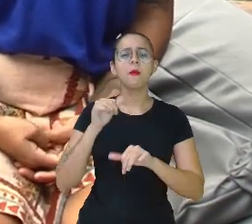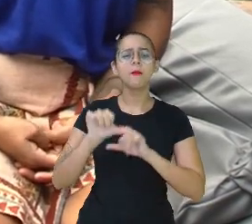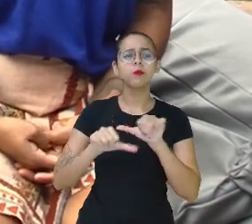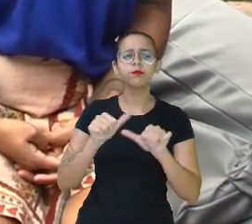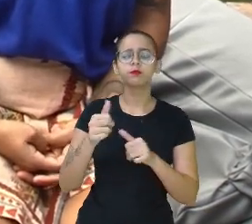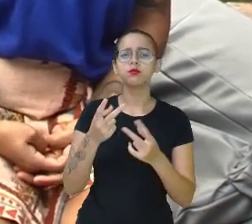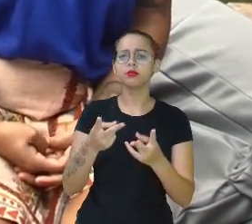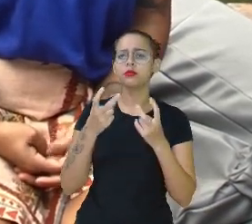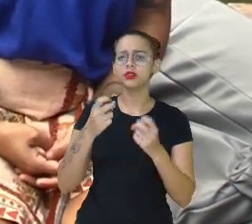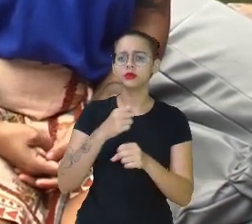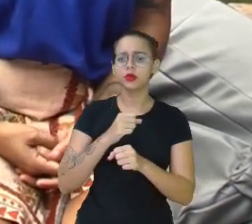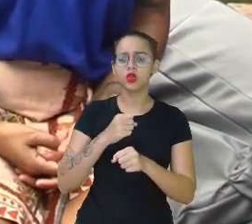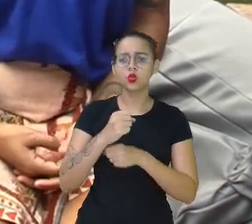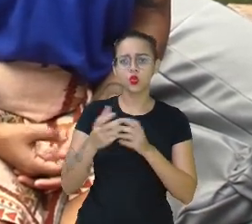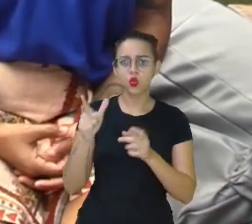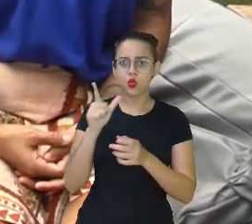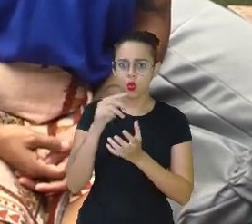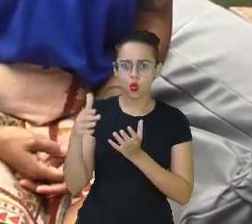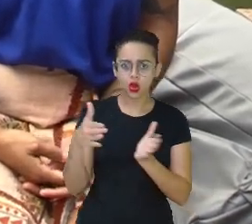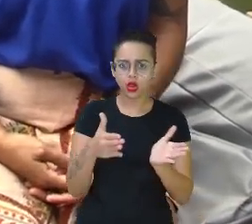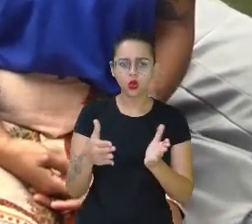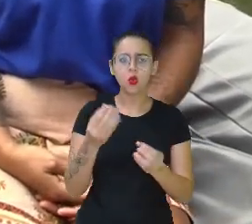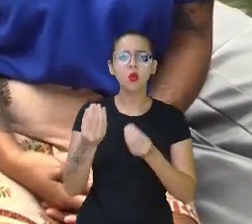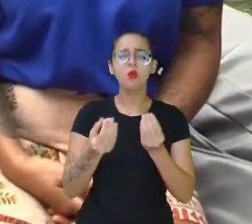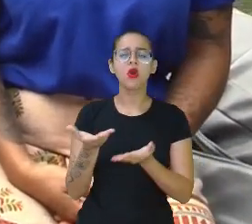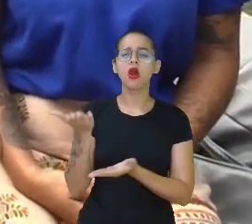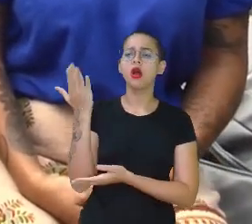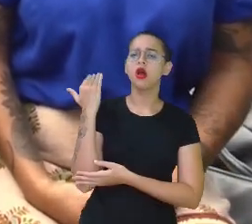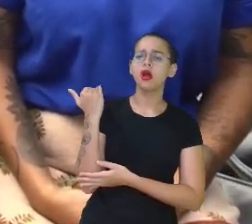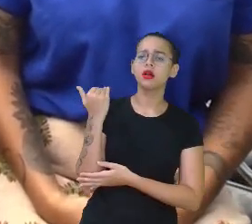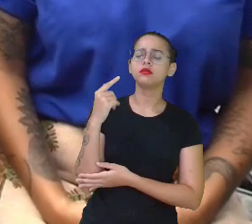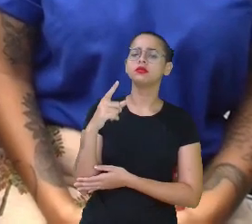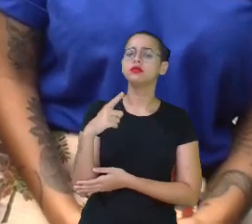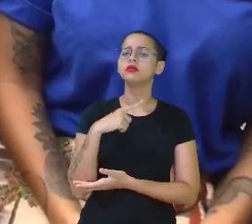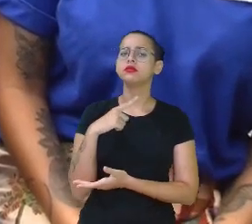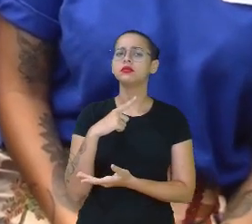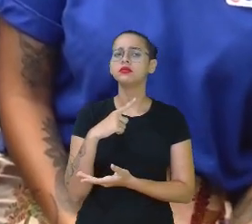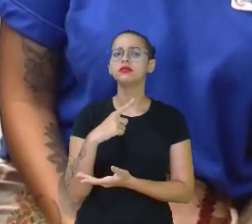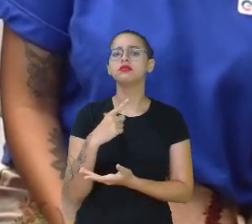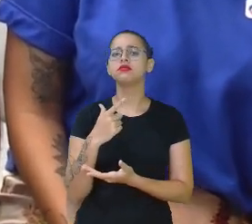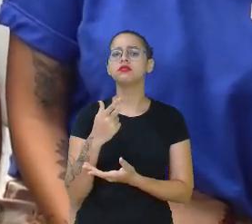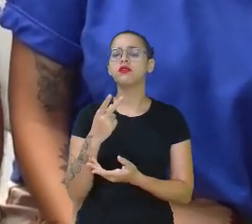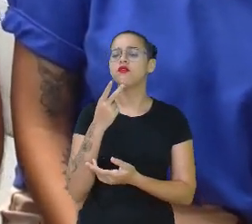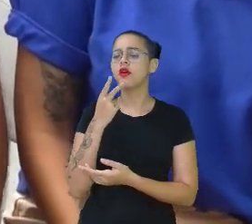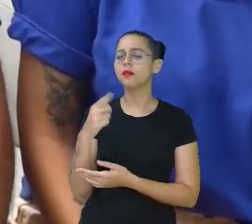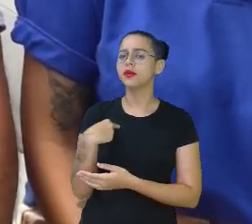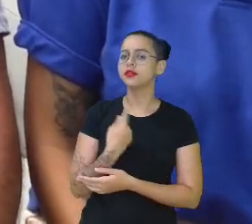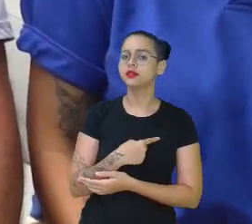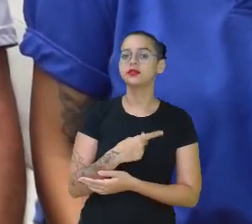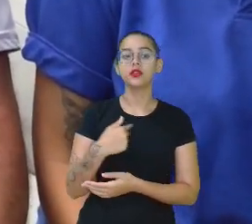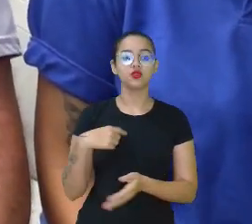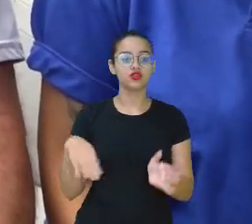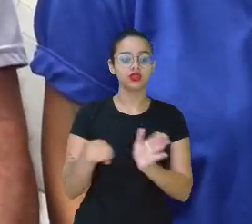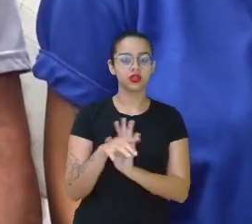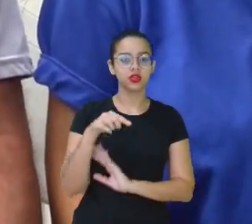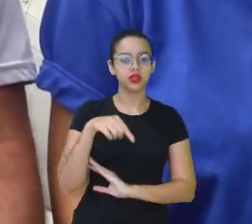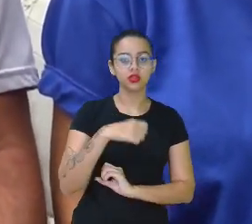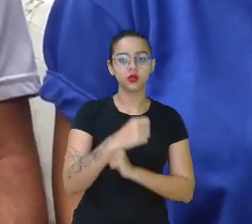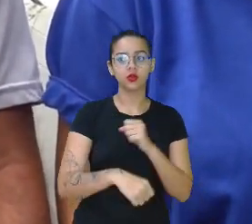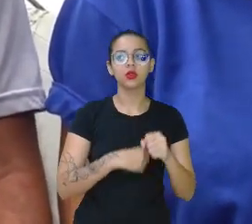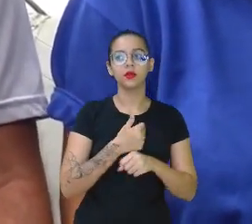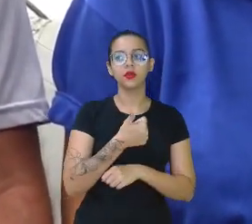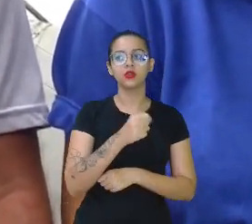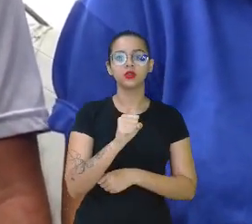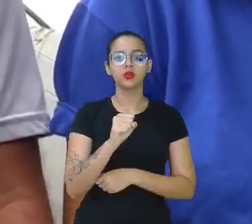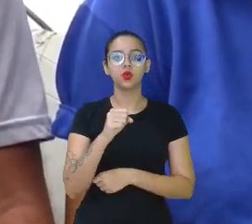senhor viu no Rio, assim? Quais as mudanças de como era antes? O senhor tem como Eu cheguei trazer aqui, essa ideia pra eu gente? cheguei aqui em 82. Eu